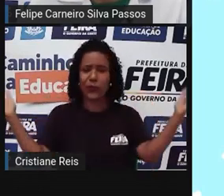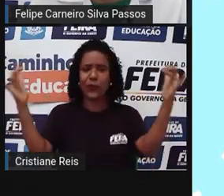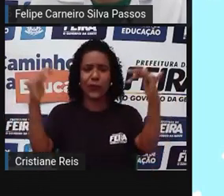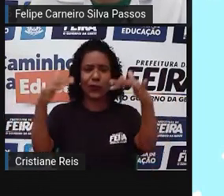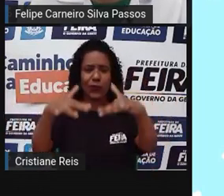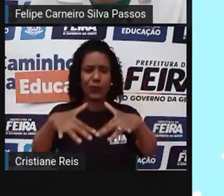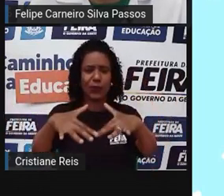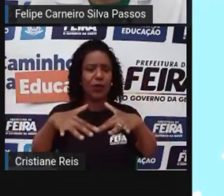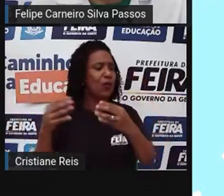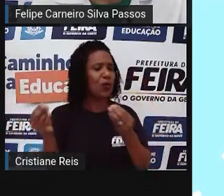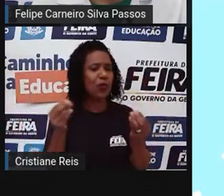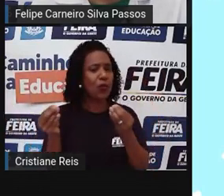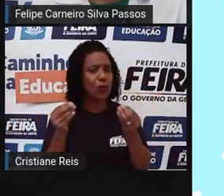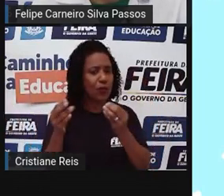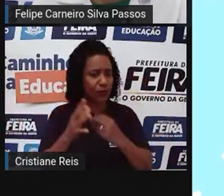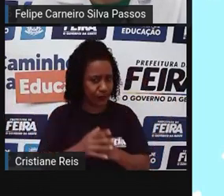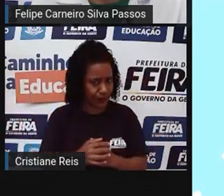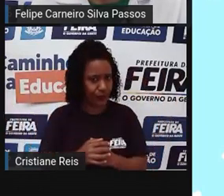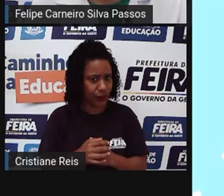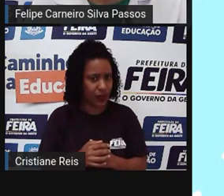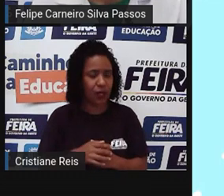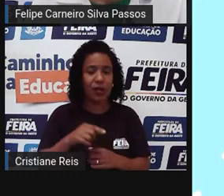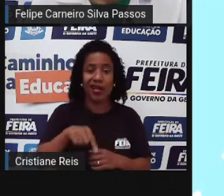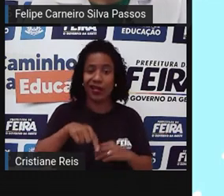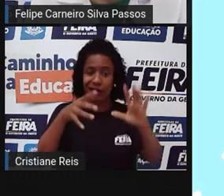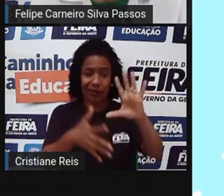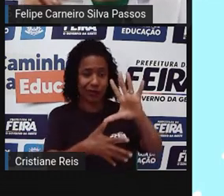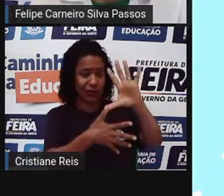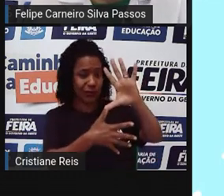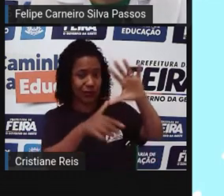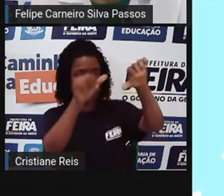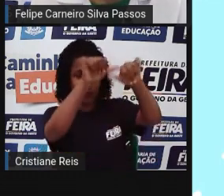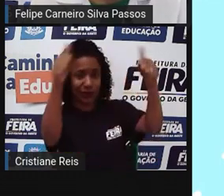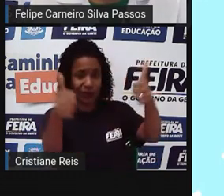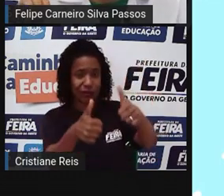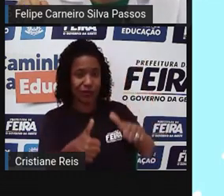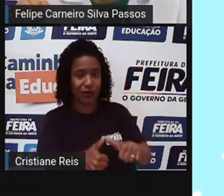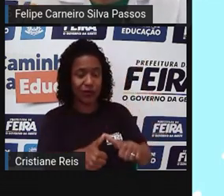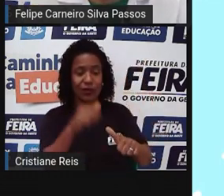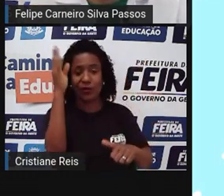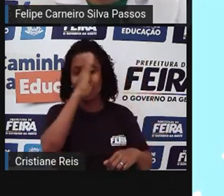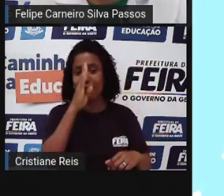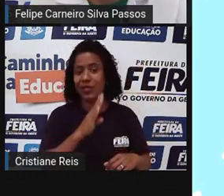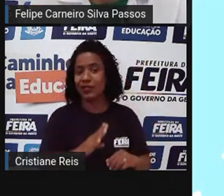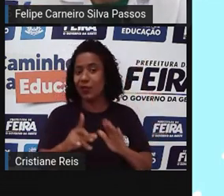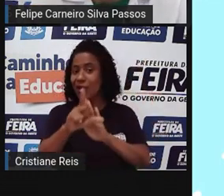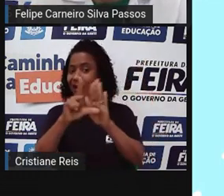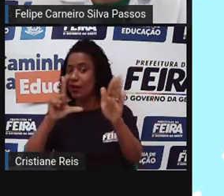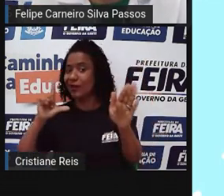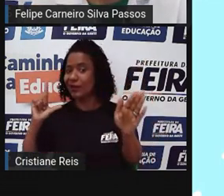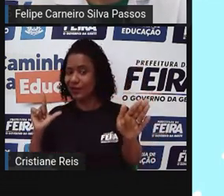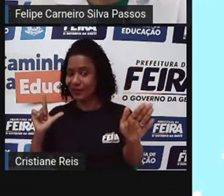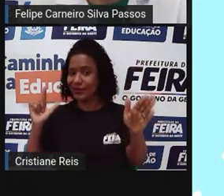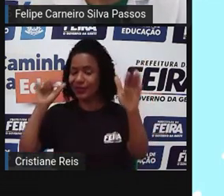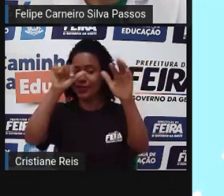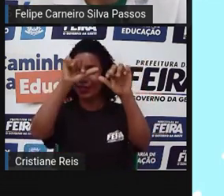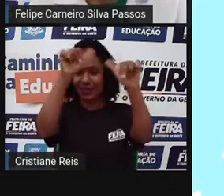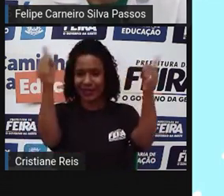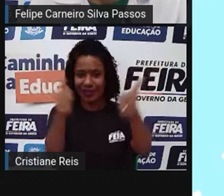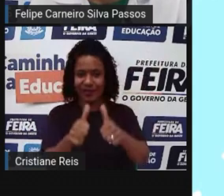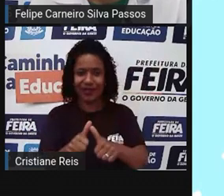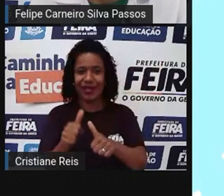O território brasileiro, ele foi ocupado por diversos povos, mas antes da gente chegar nessa história do Brasil como a gente conhece